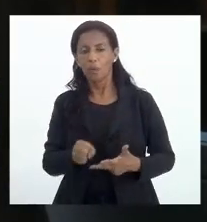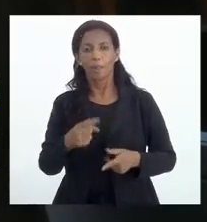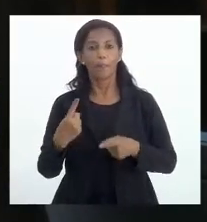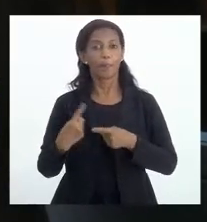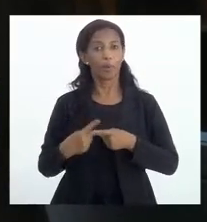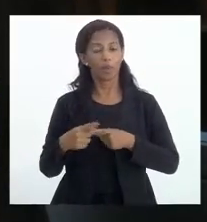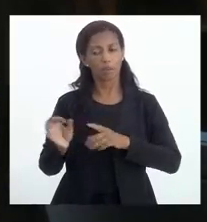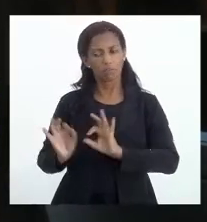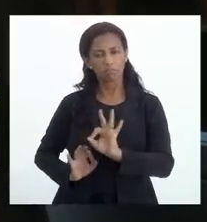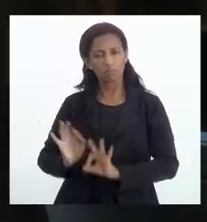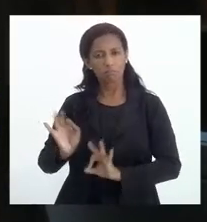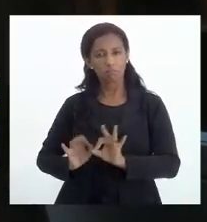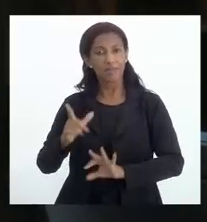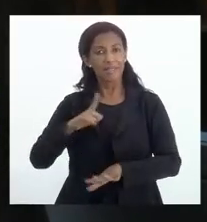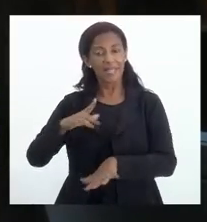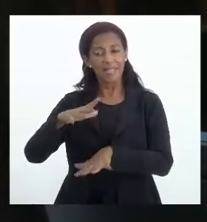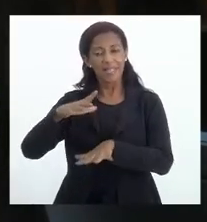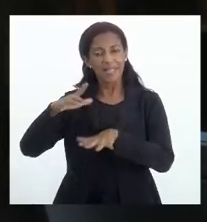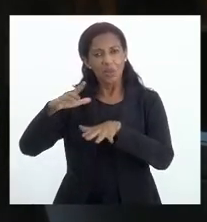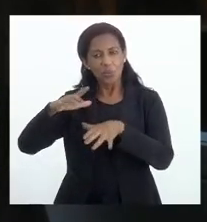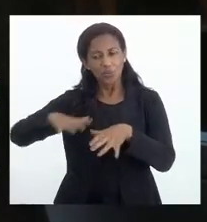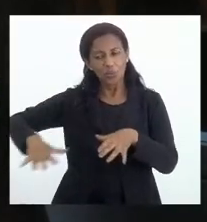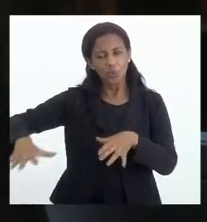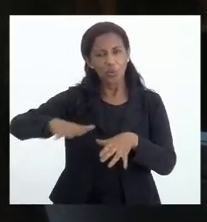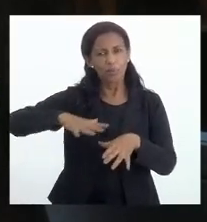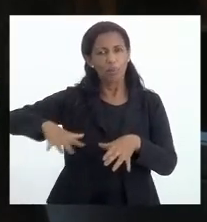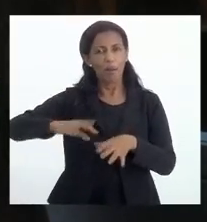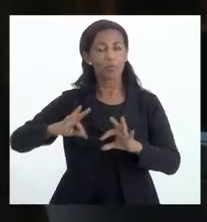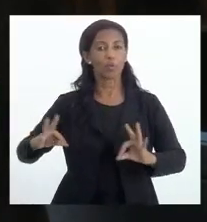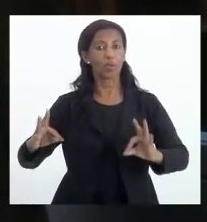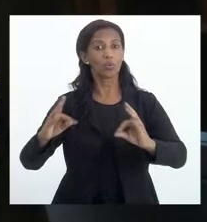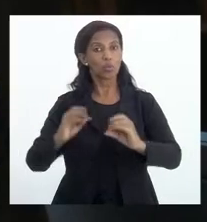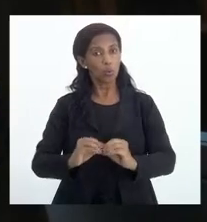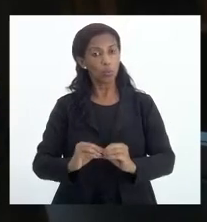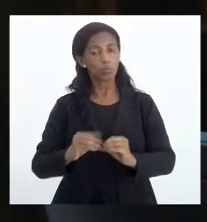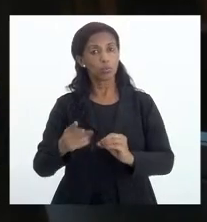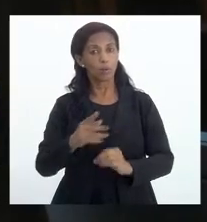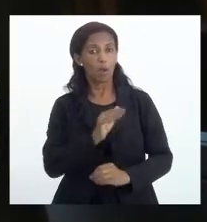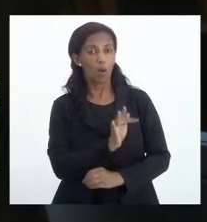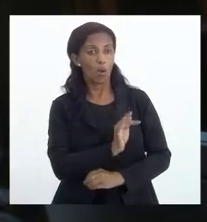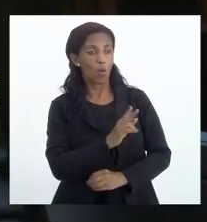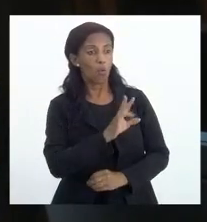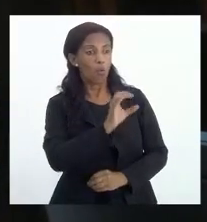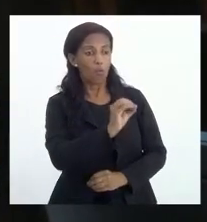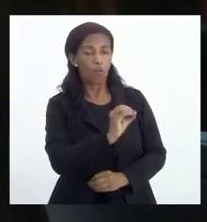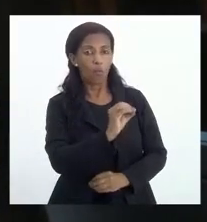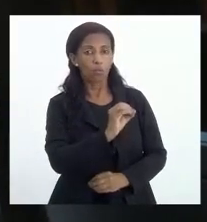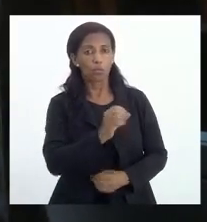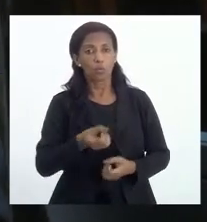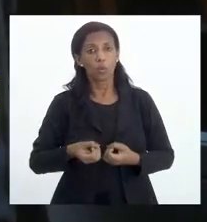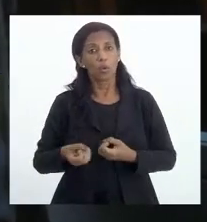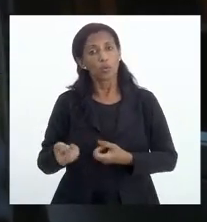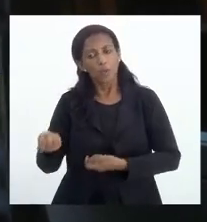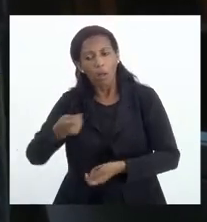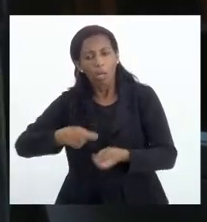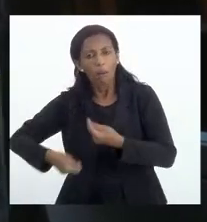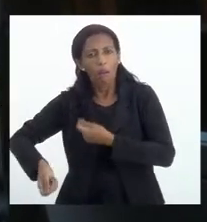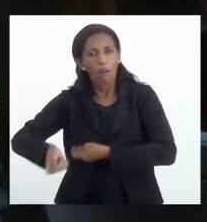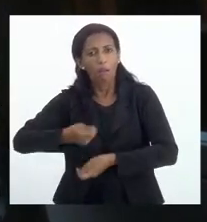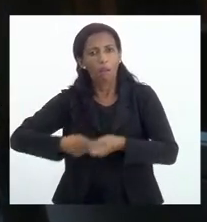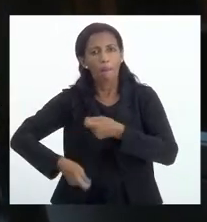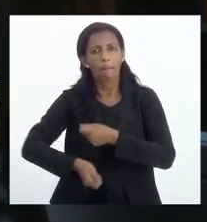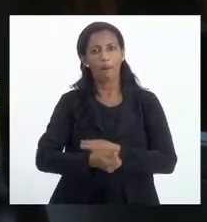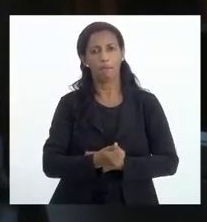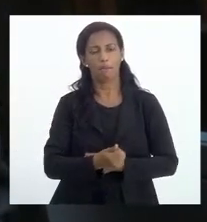certa forma, deu espaço a todos os poderes para usar esses fundos nos seus respectivos investimentos. Esse é o